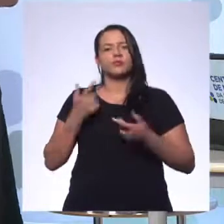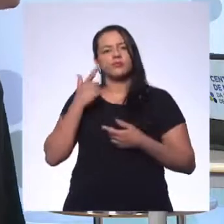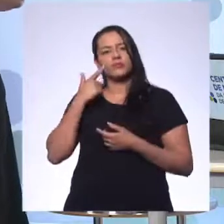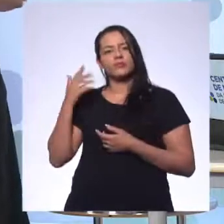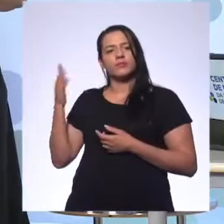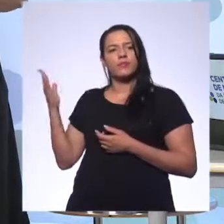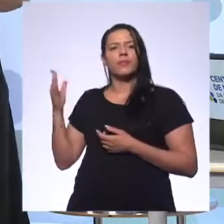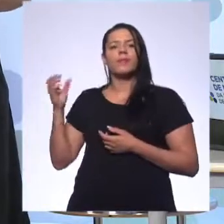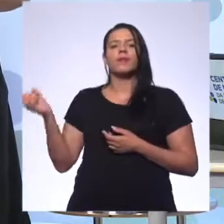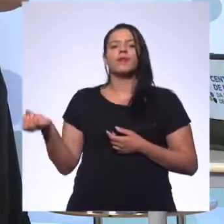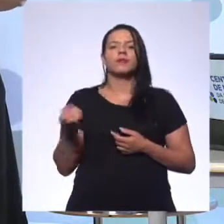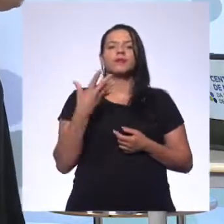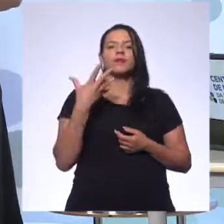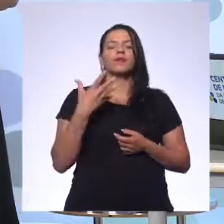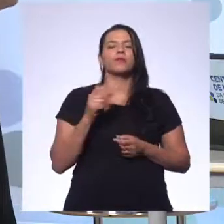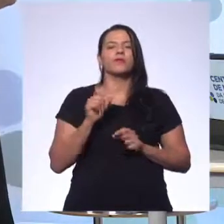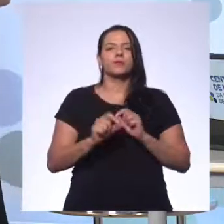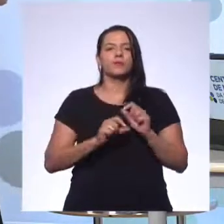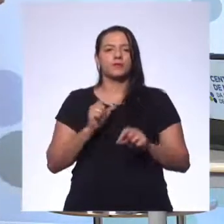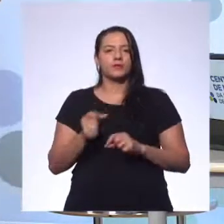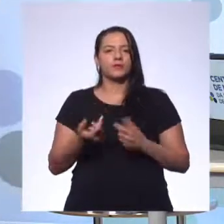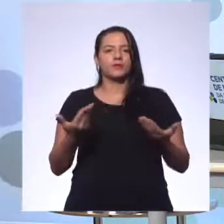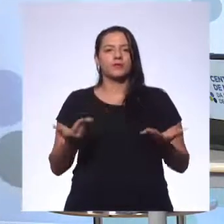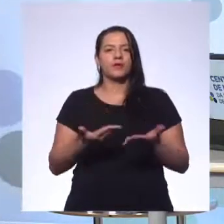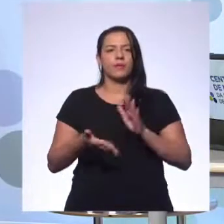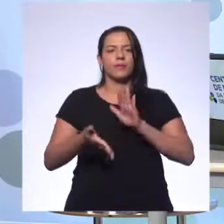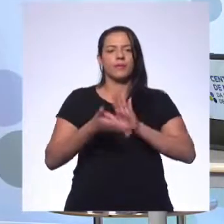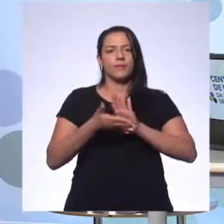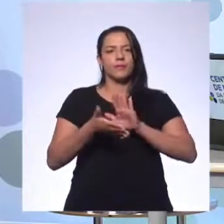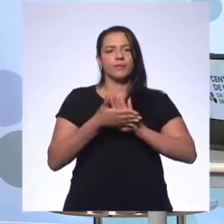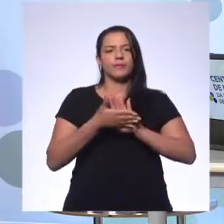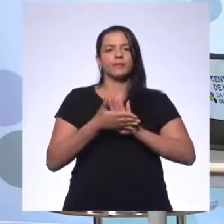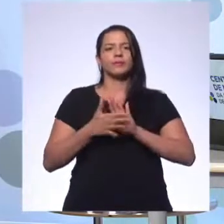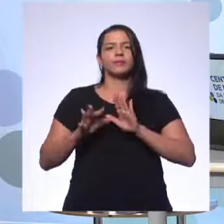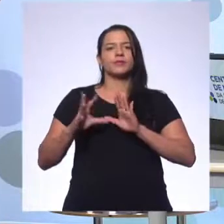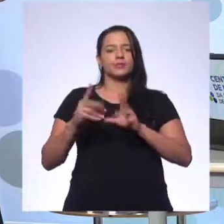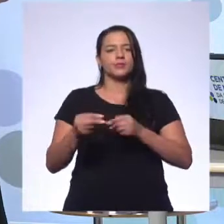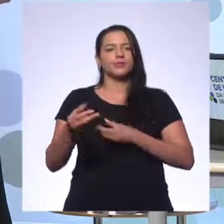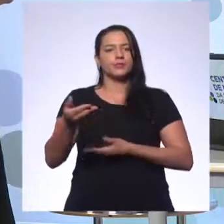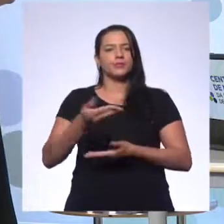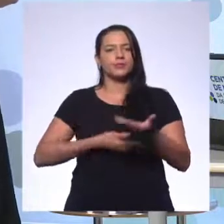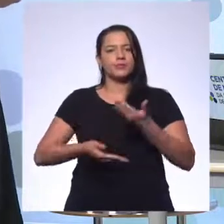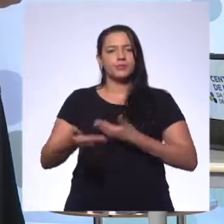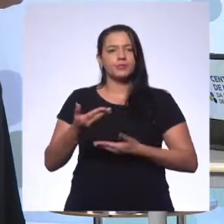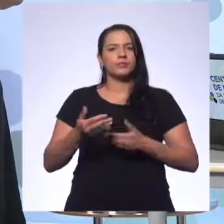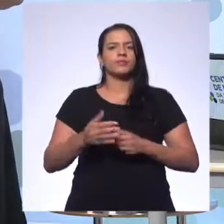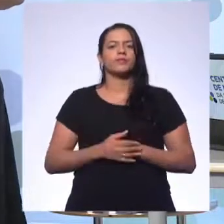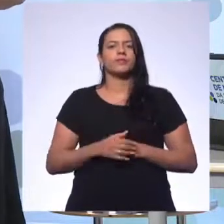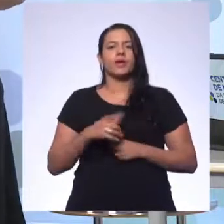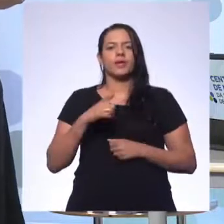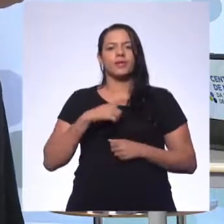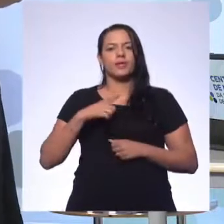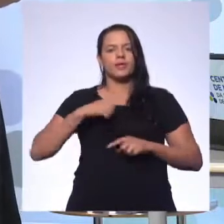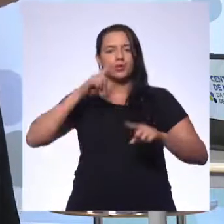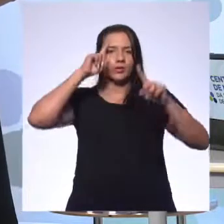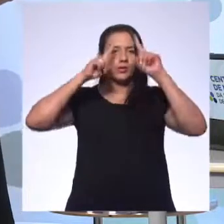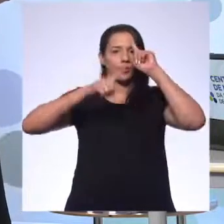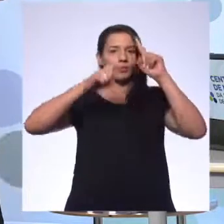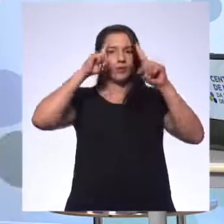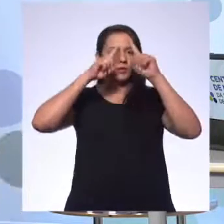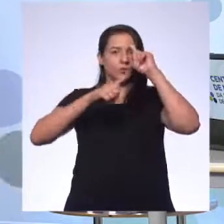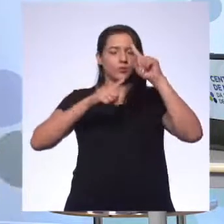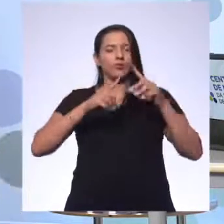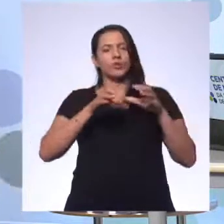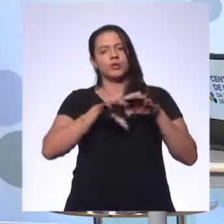uma nova proposta aí, né, de dividir esses indivíduos em domínios, tá?